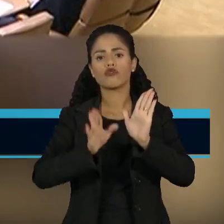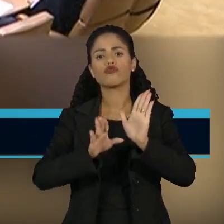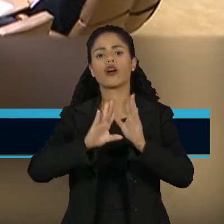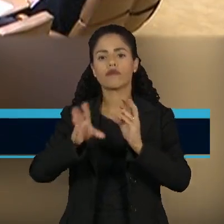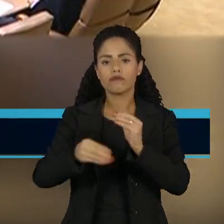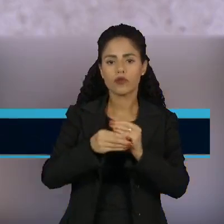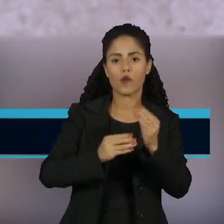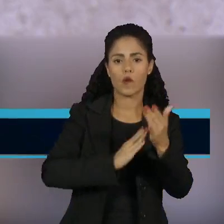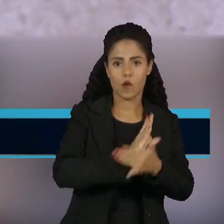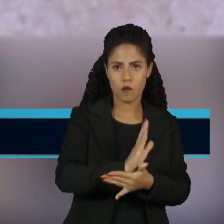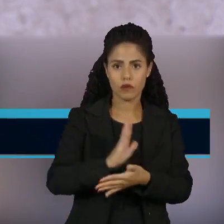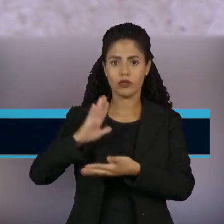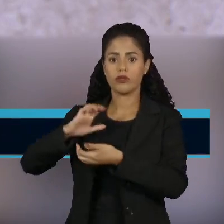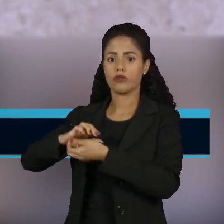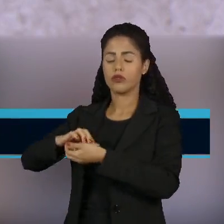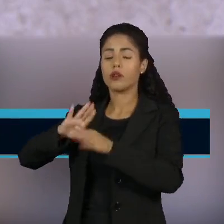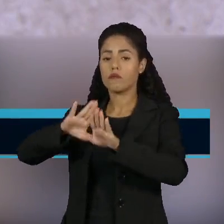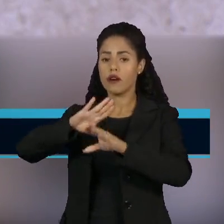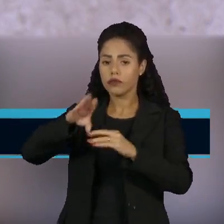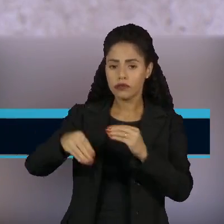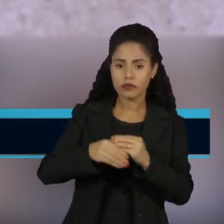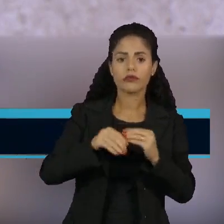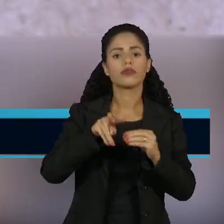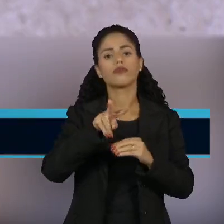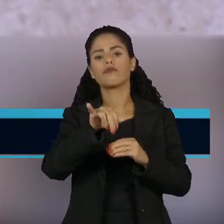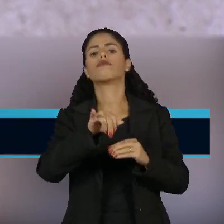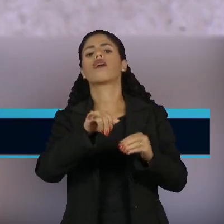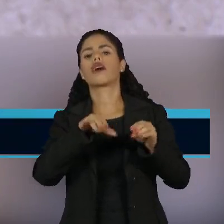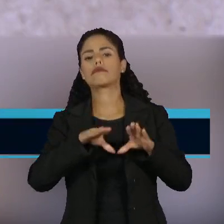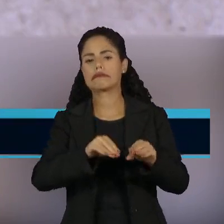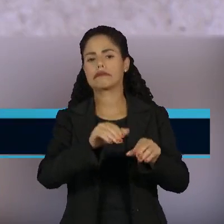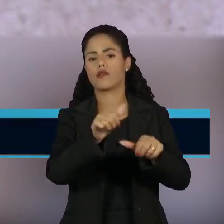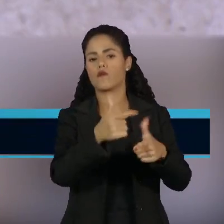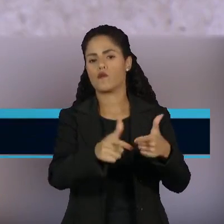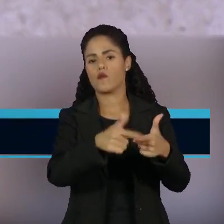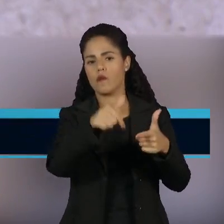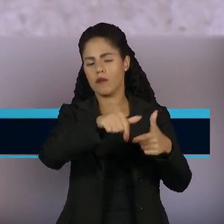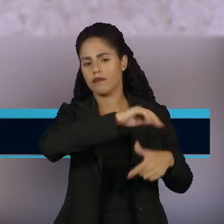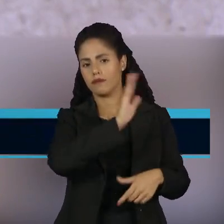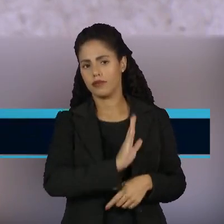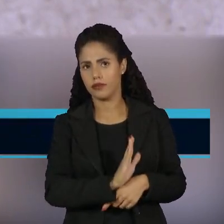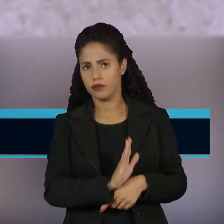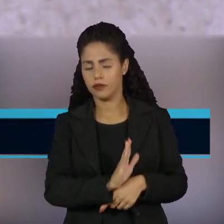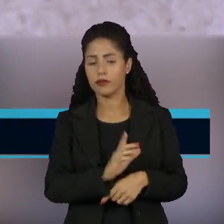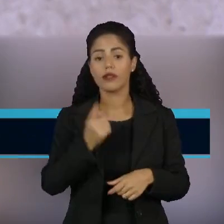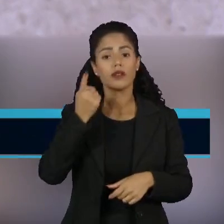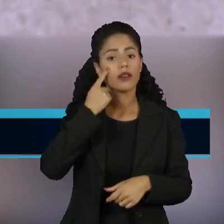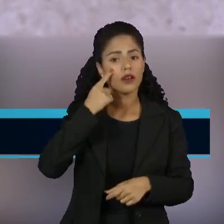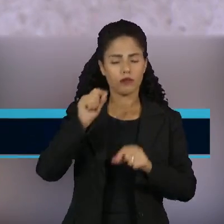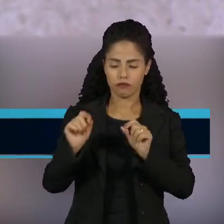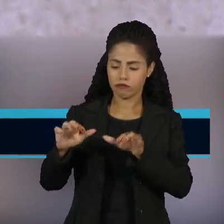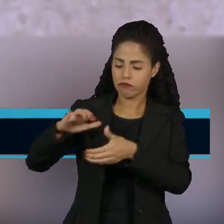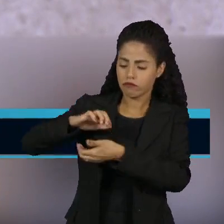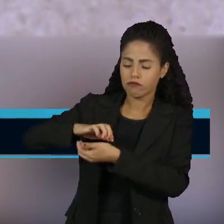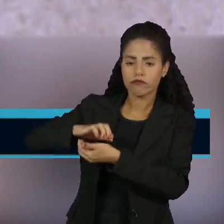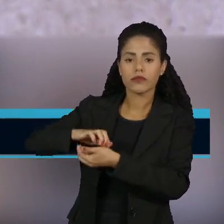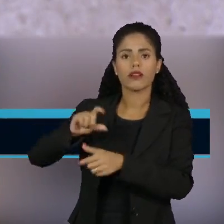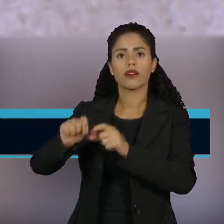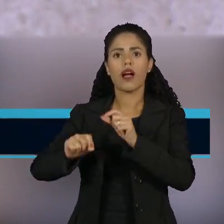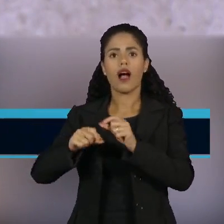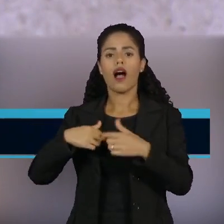pelo STF e que a emenda será prejudicial ao país. É inevitável que o Supremo